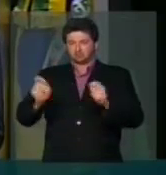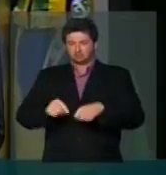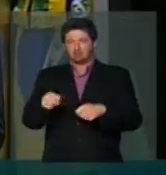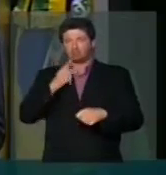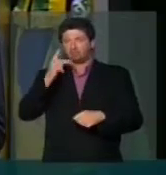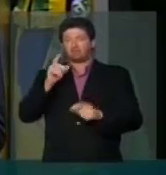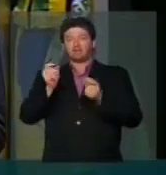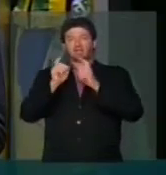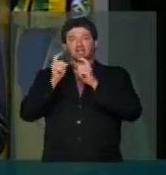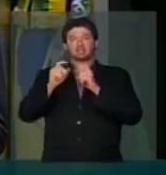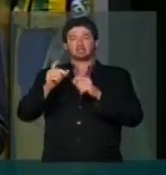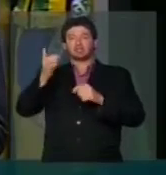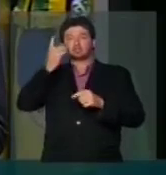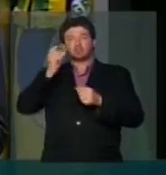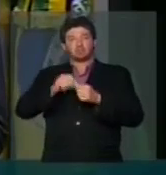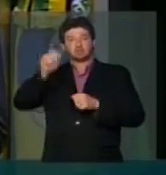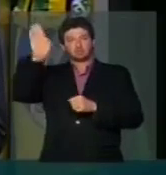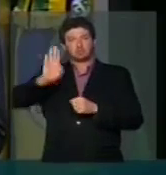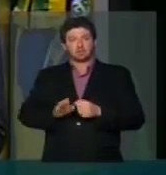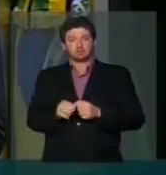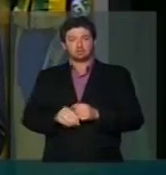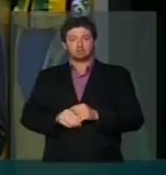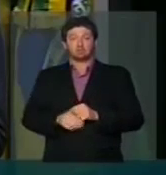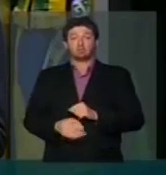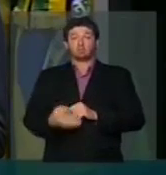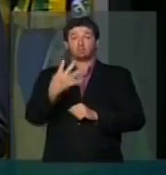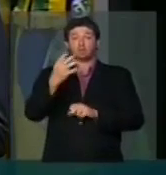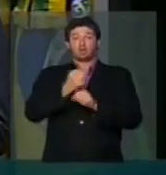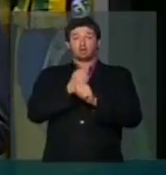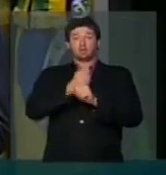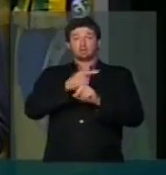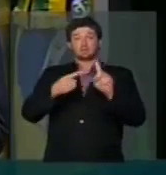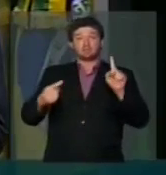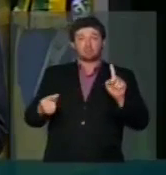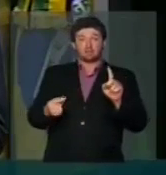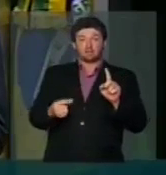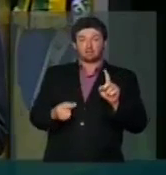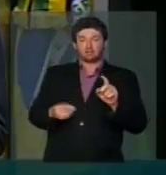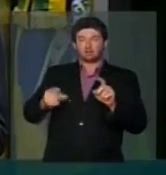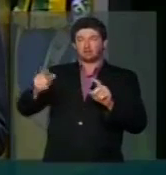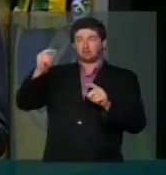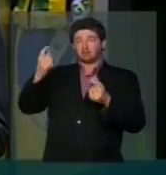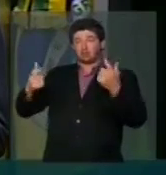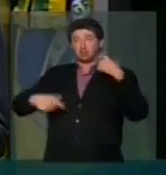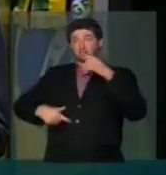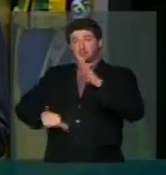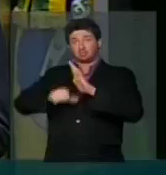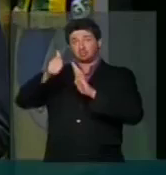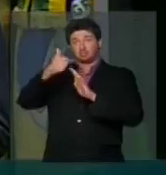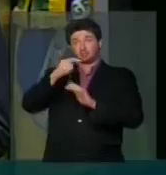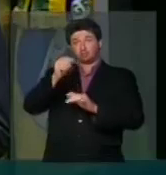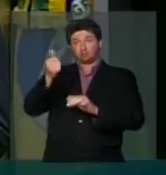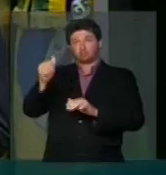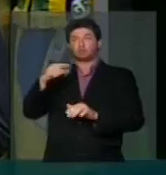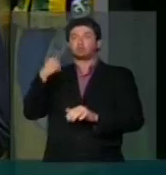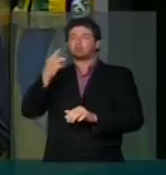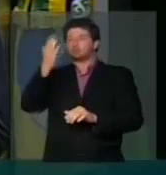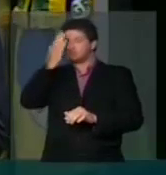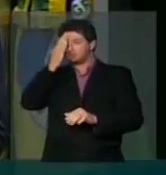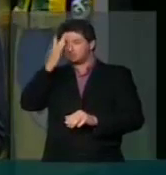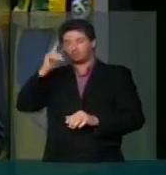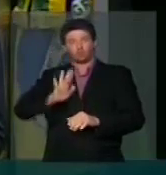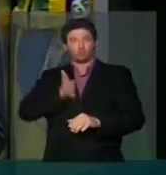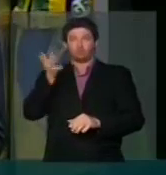julgar o que a gestão Dilma fez com o Brasil. São mais de 4 anos e meio de mandato, desde a primeira posse em 2011. Todos sabemos que